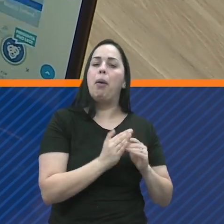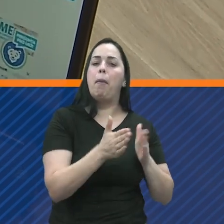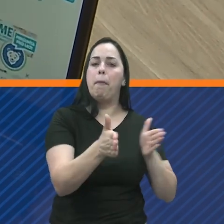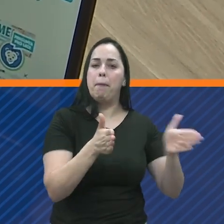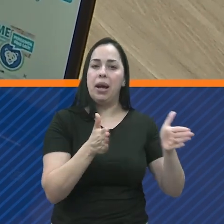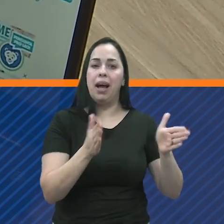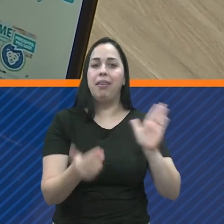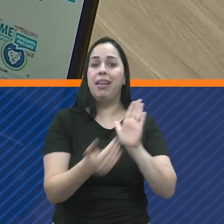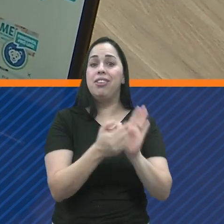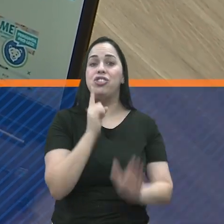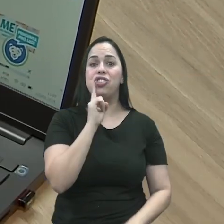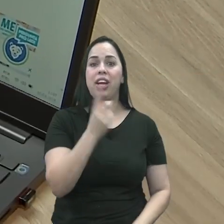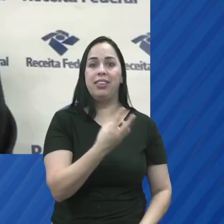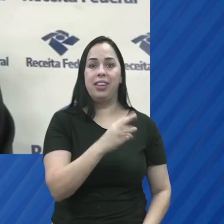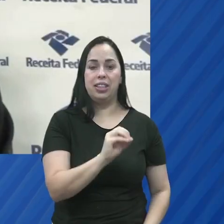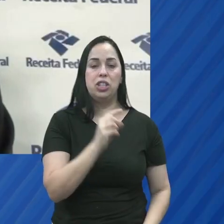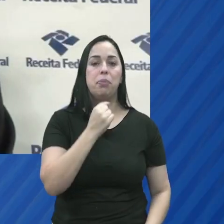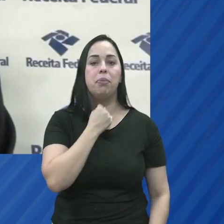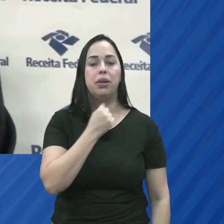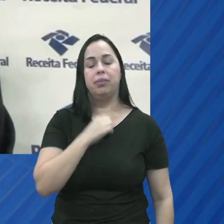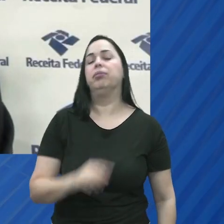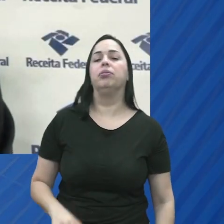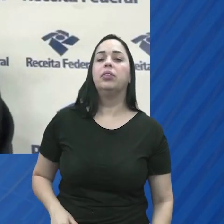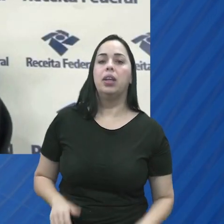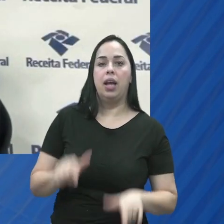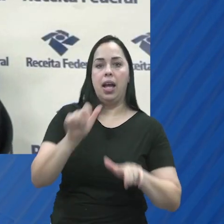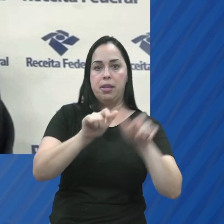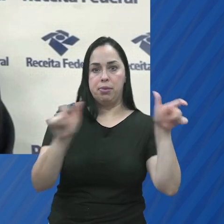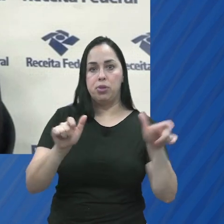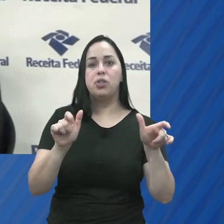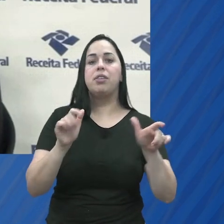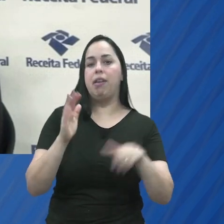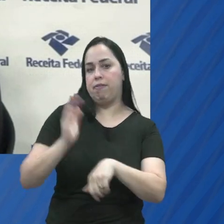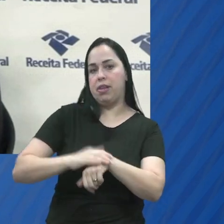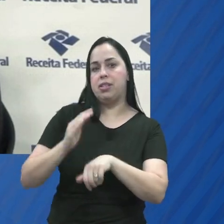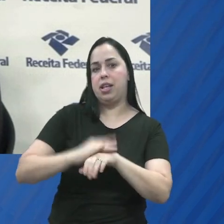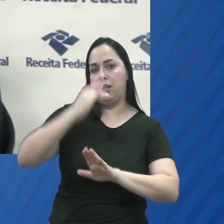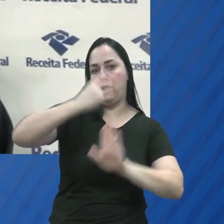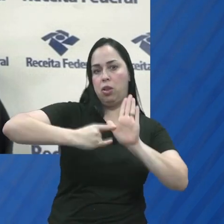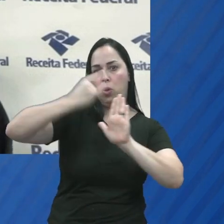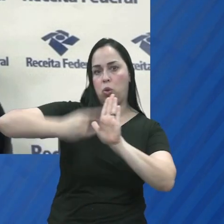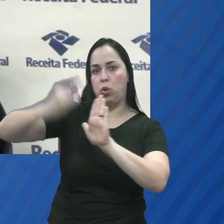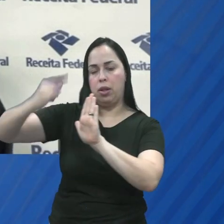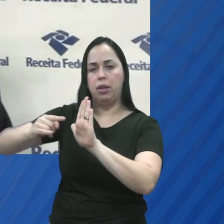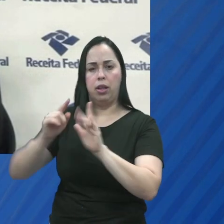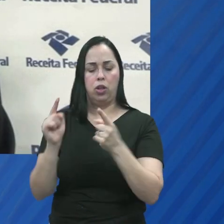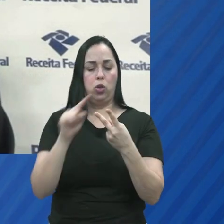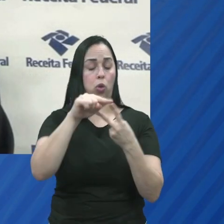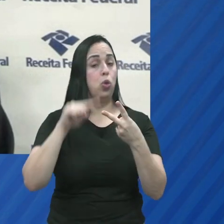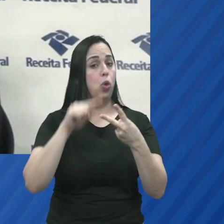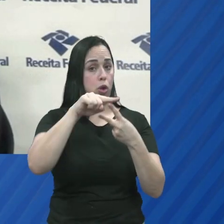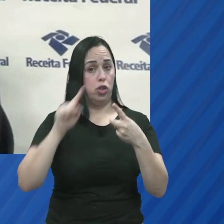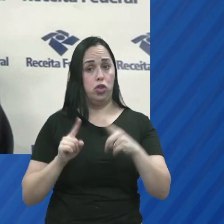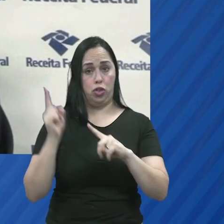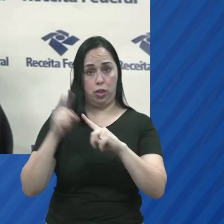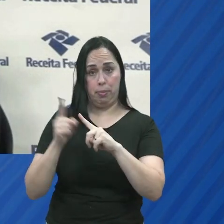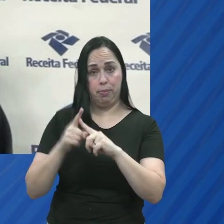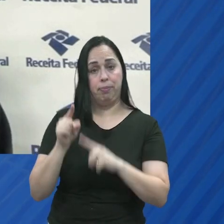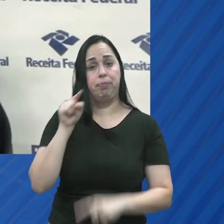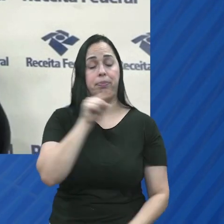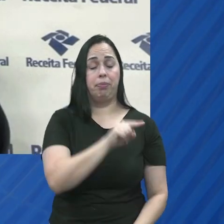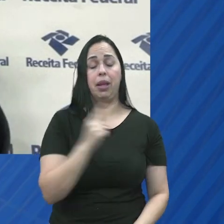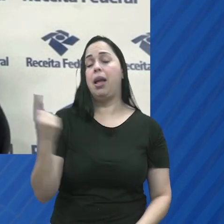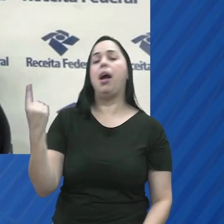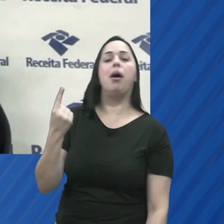declaração, 30 de maio. O contribuinte que vai fazer a sua declaração de imposto de renda, ele tem 2 formas de fazer a declaração de imposto